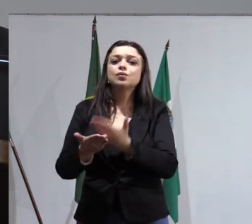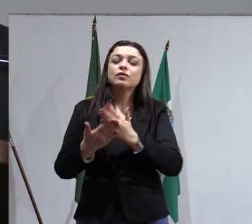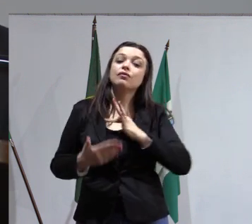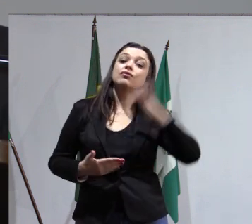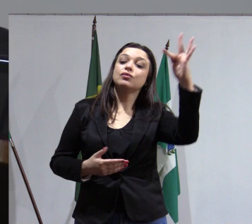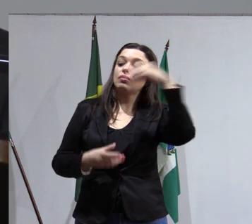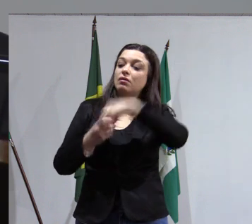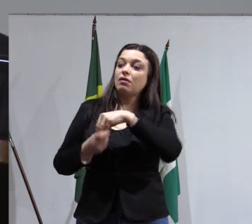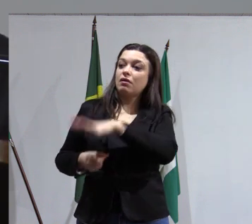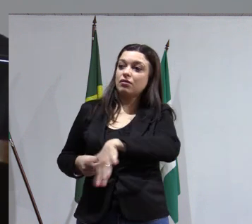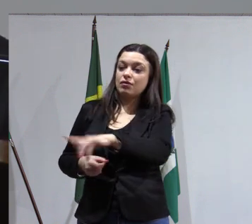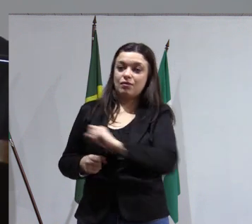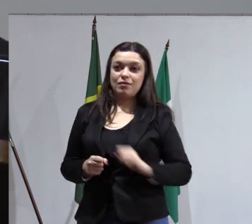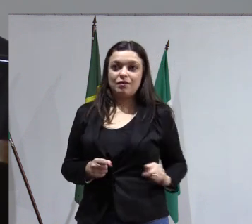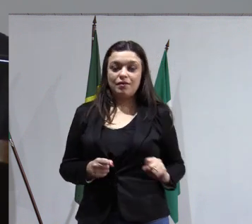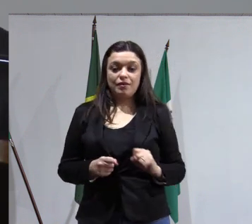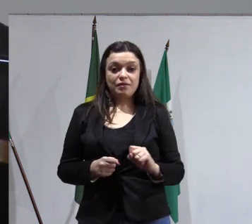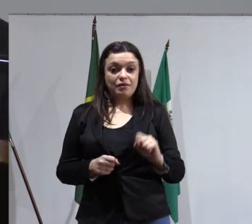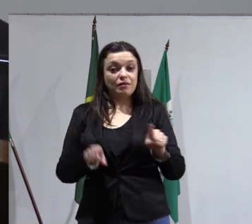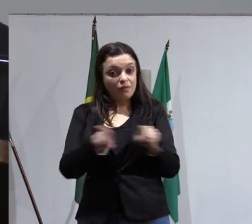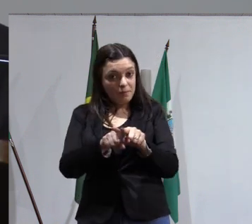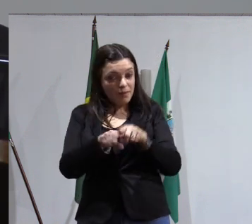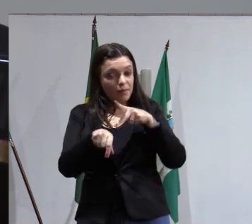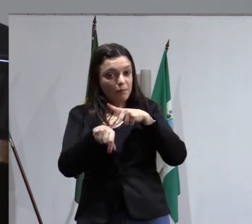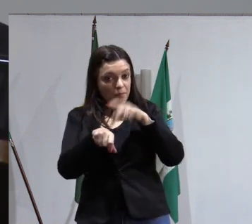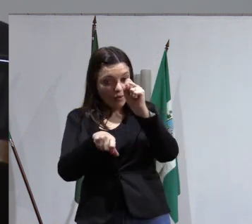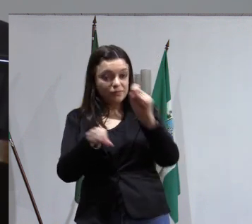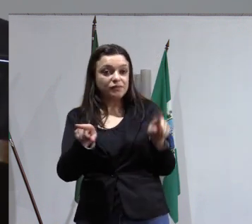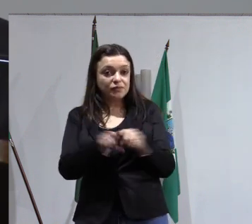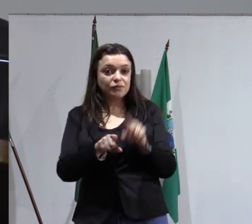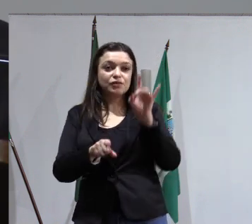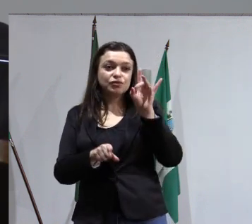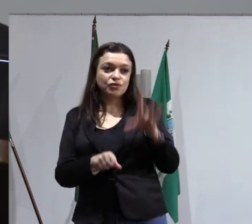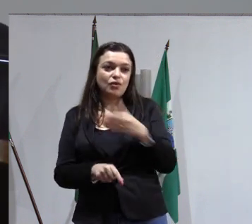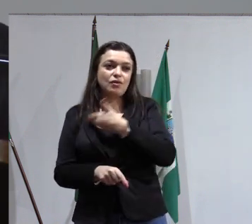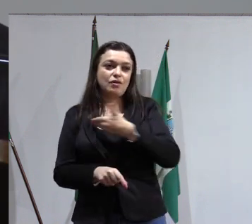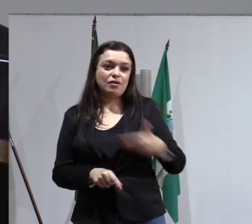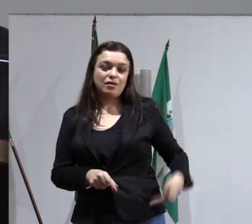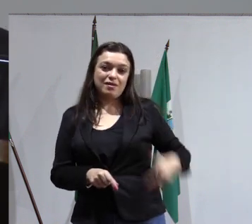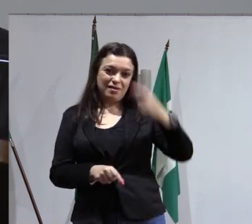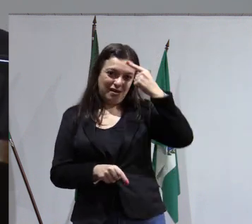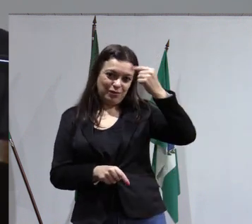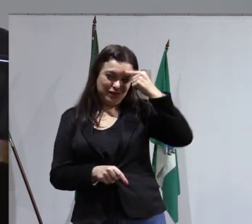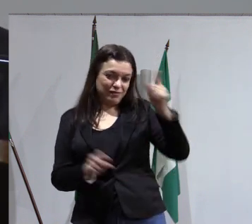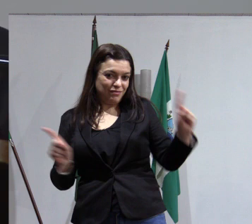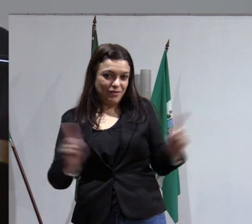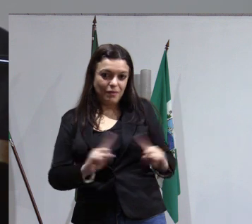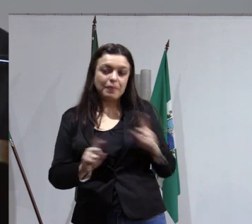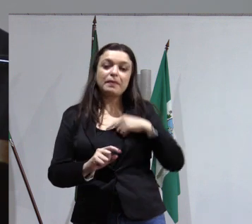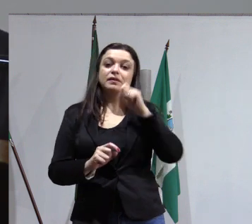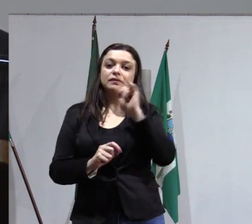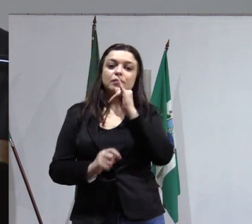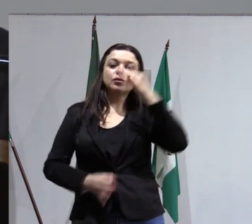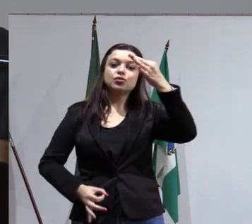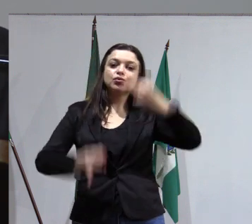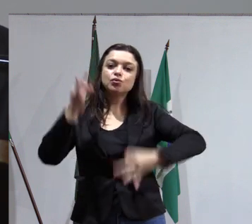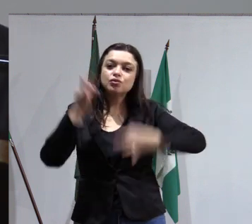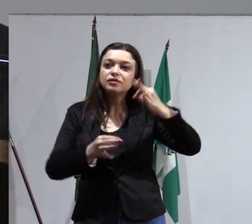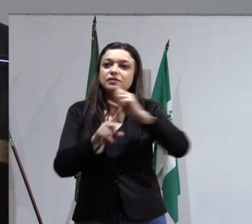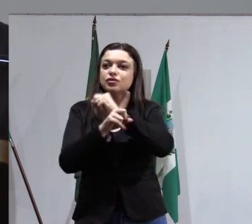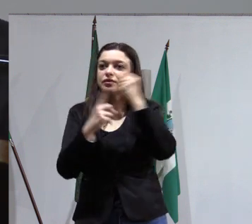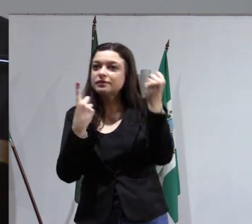em pós-graduação, né? Não só na graduação. Quando se pensa em justiça social, em criação de condições igualitárias para que